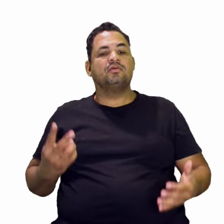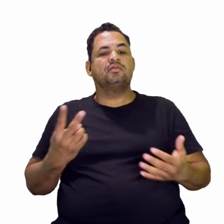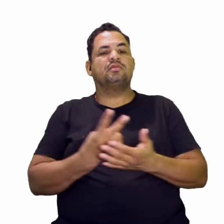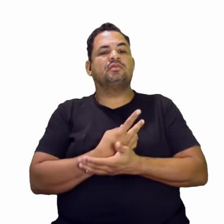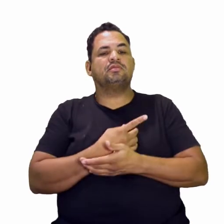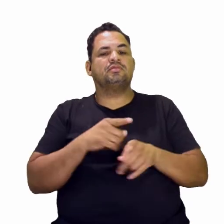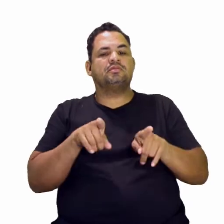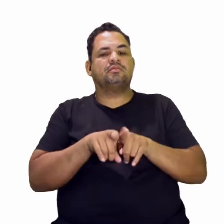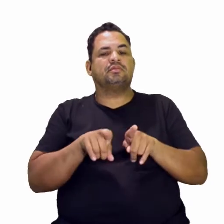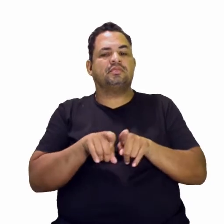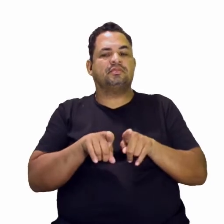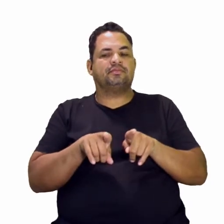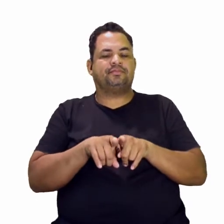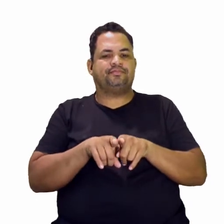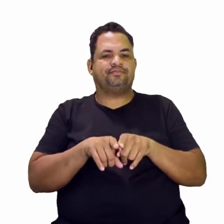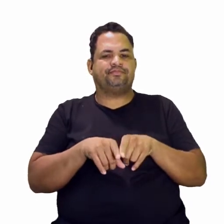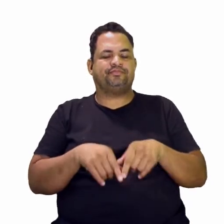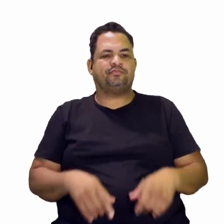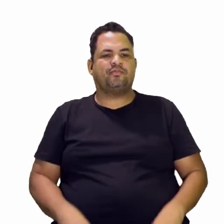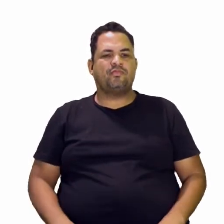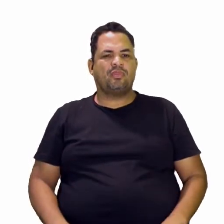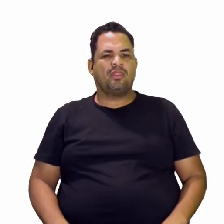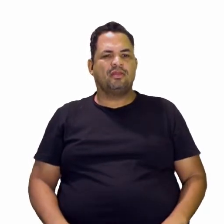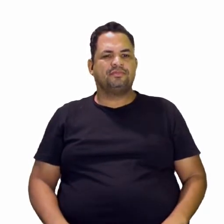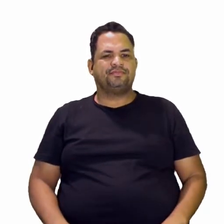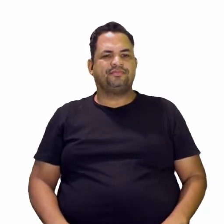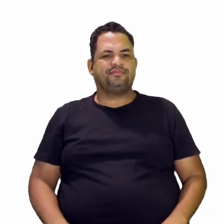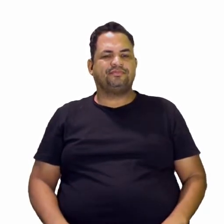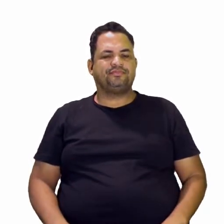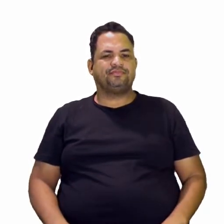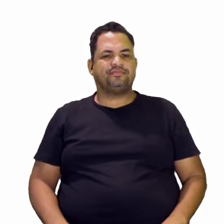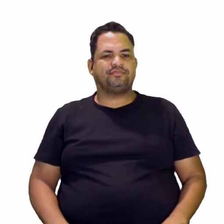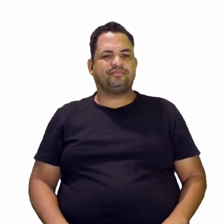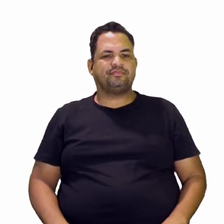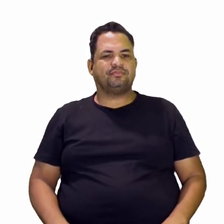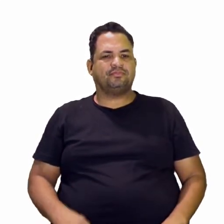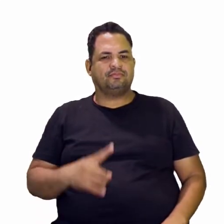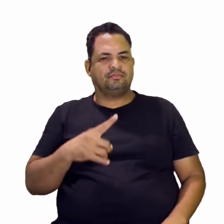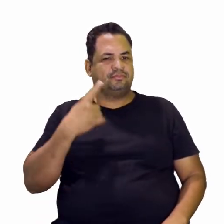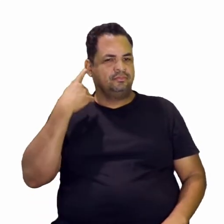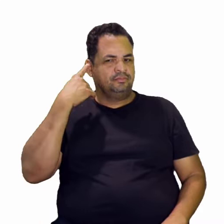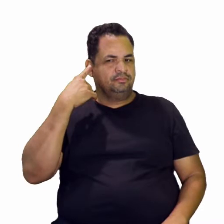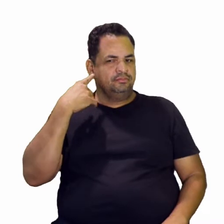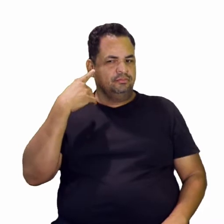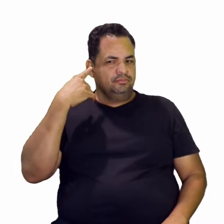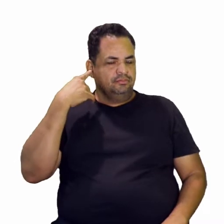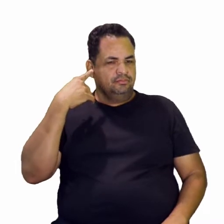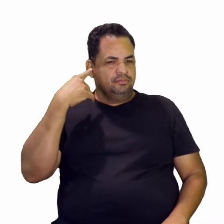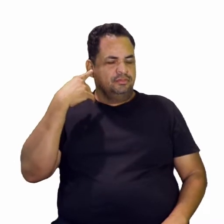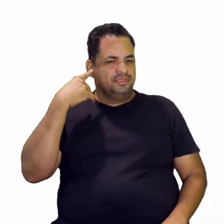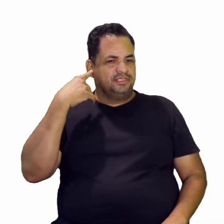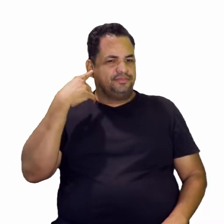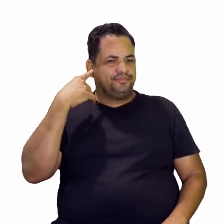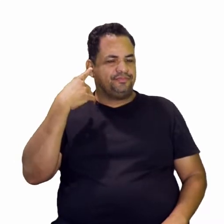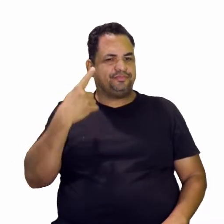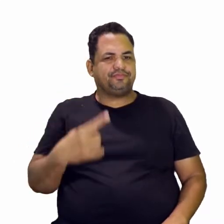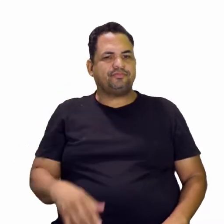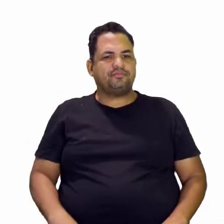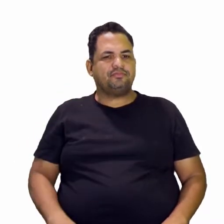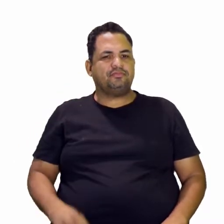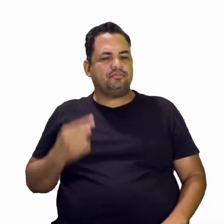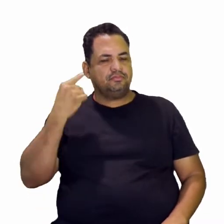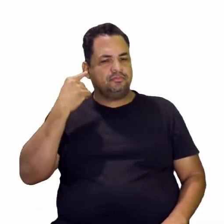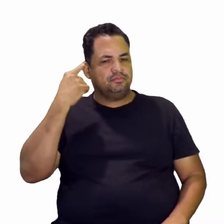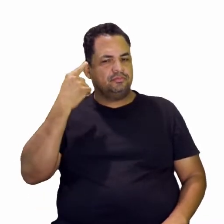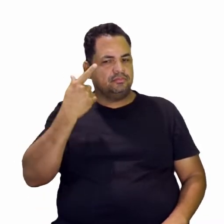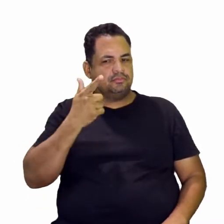também, ó. Cadê? Bem aqui, quase não dá pra ver. Mas os leões marinhos têm a orelhinha, né? Saliente, a